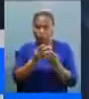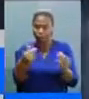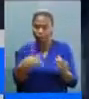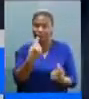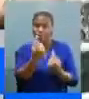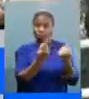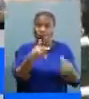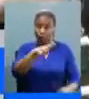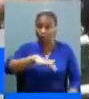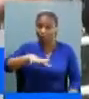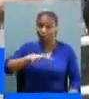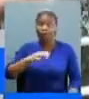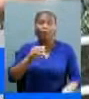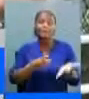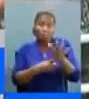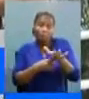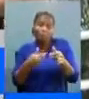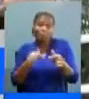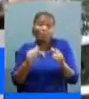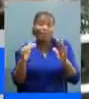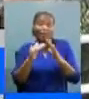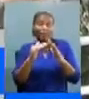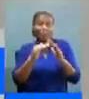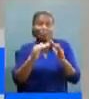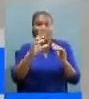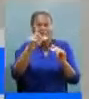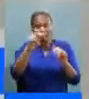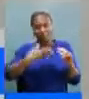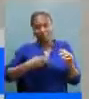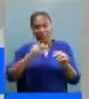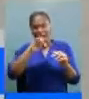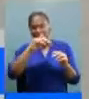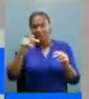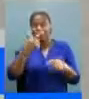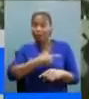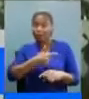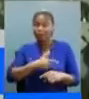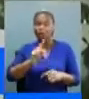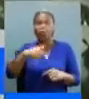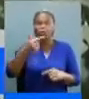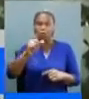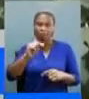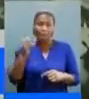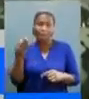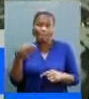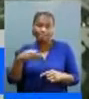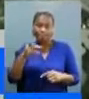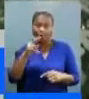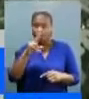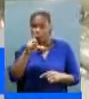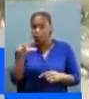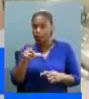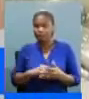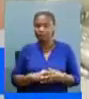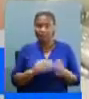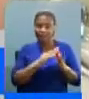em algumas localidades, como são os casos da Casa Ladeira, no Tarrafal, e o Anon Guest House, no Paúl. Casa Ladeira, portanto,